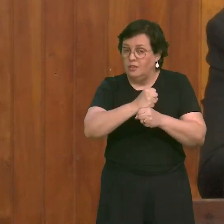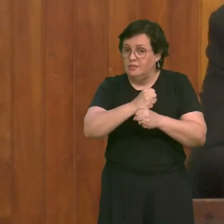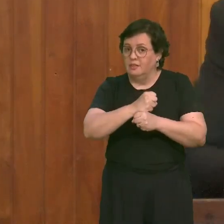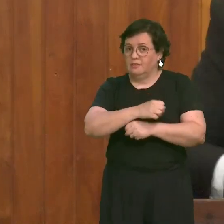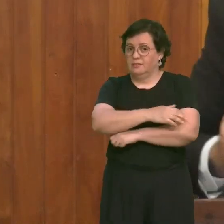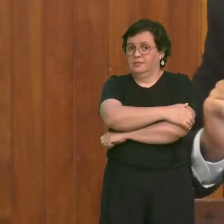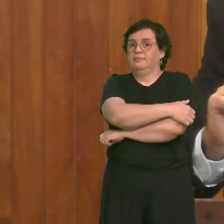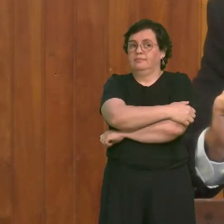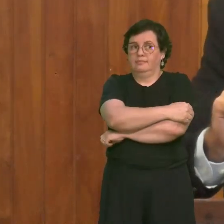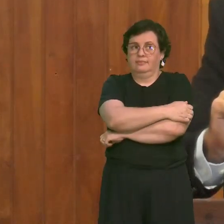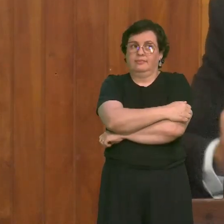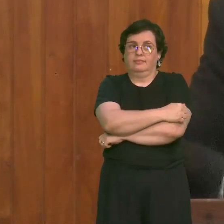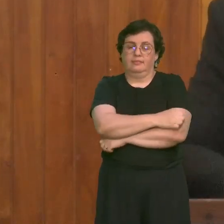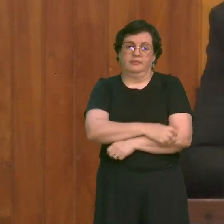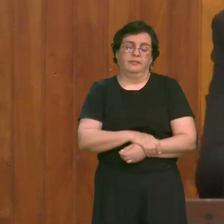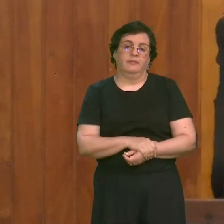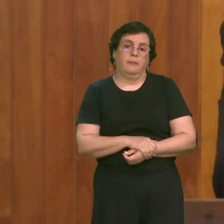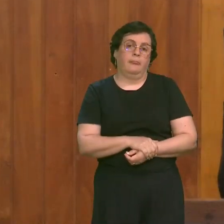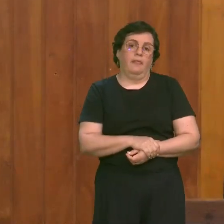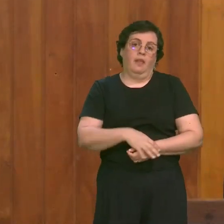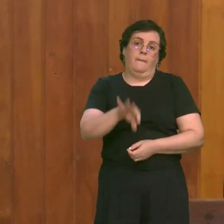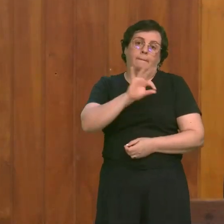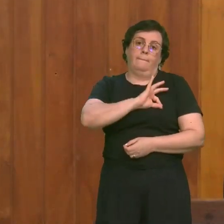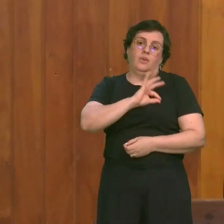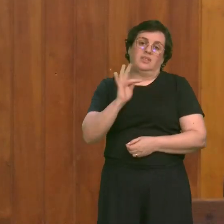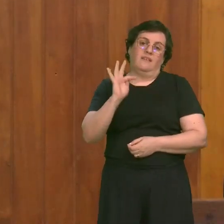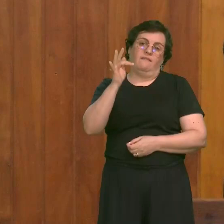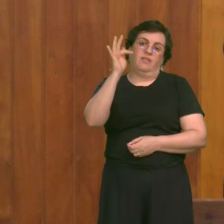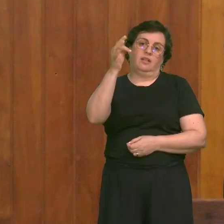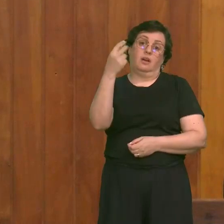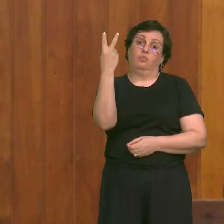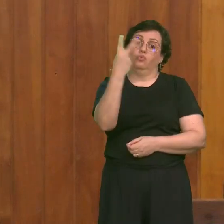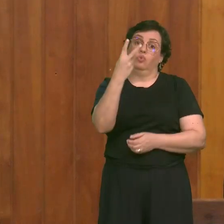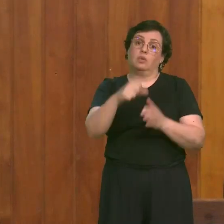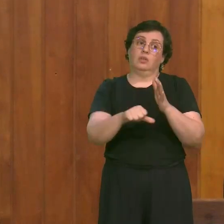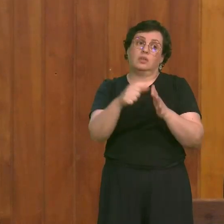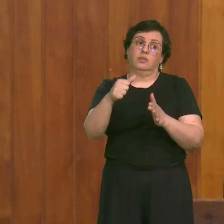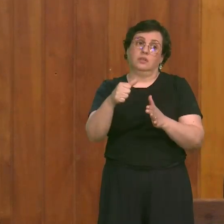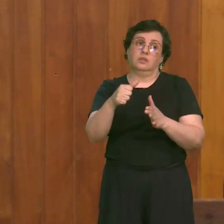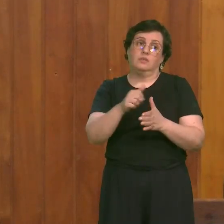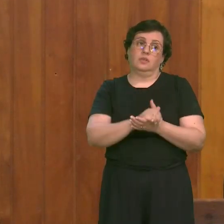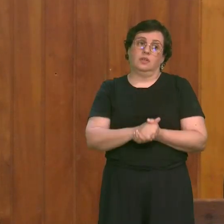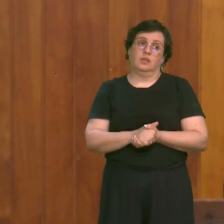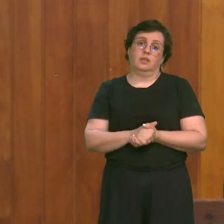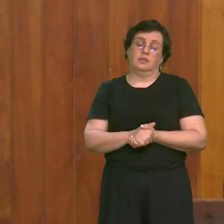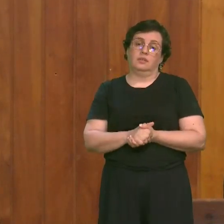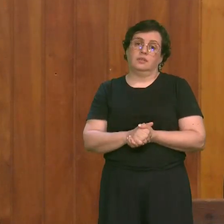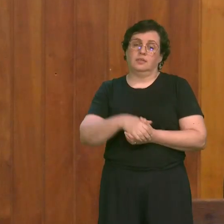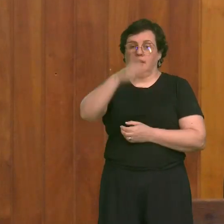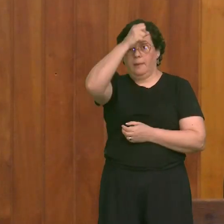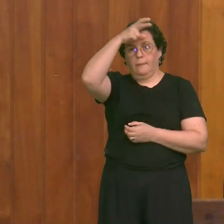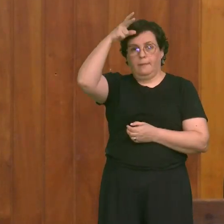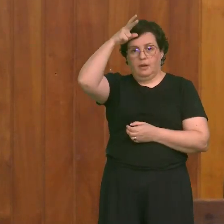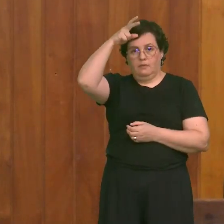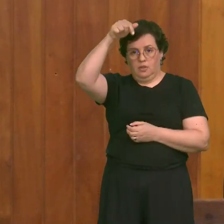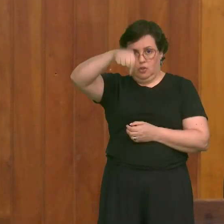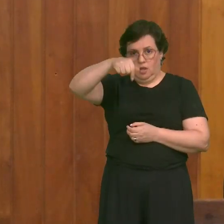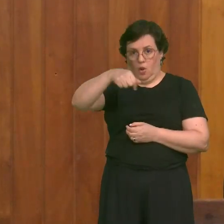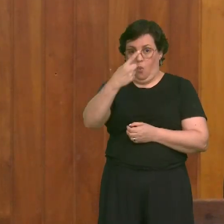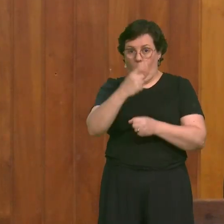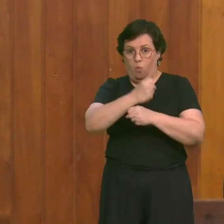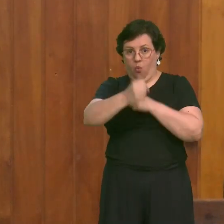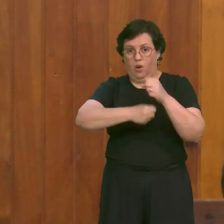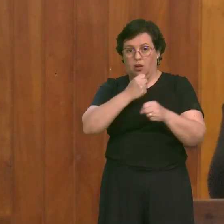aqui Polícia Federal teve duas vezes perdeu duas vezes na prefeitura de Marília um ano